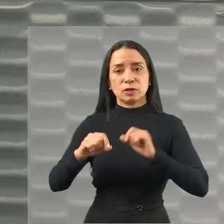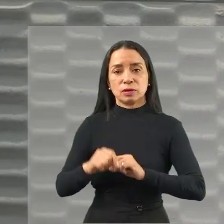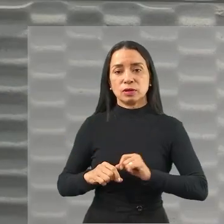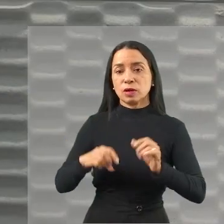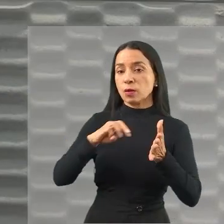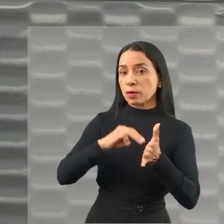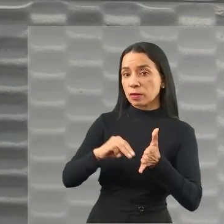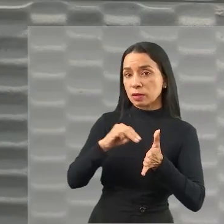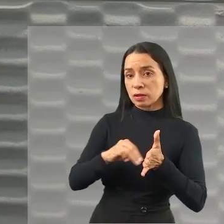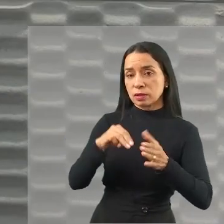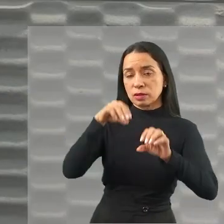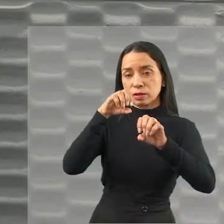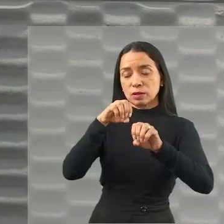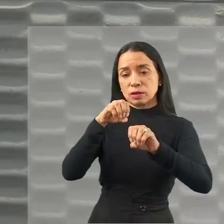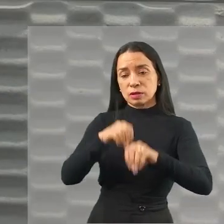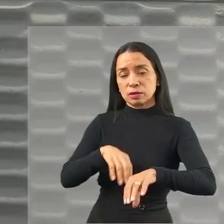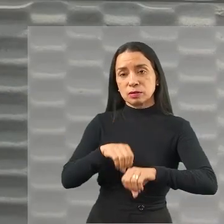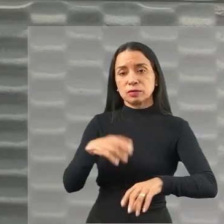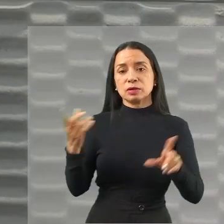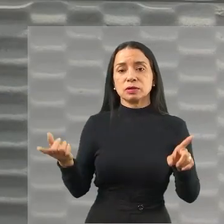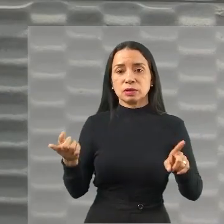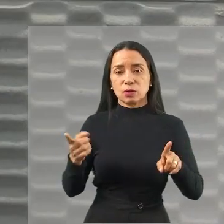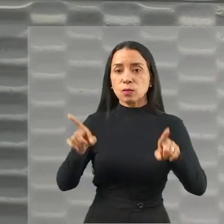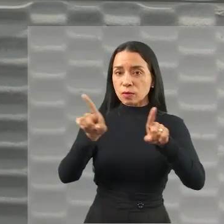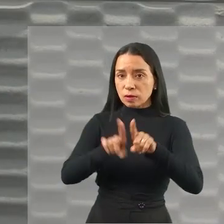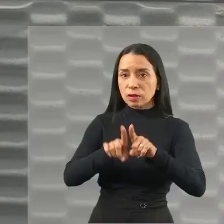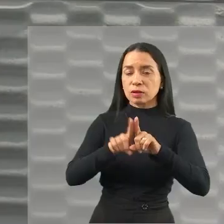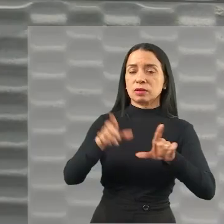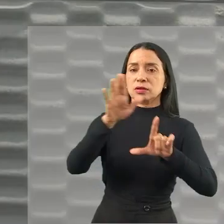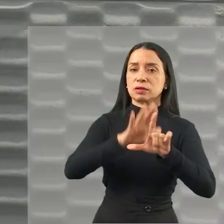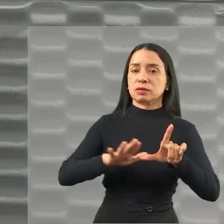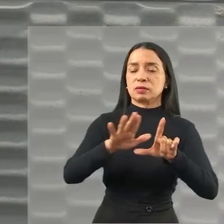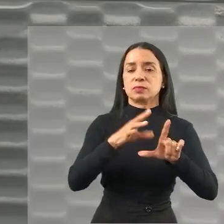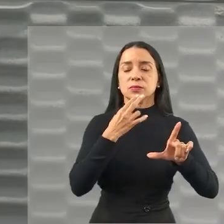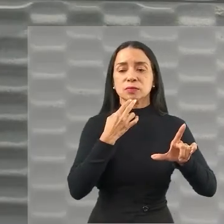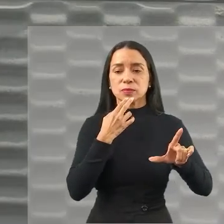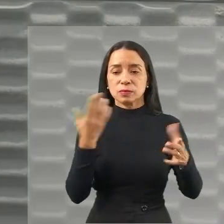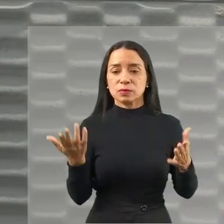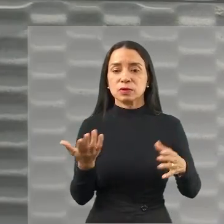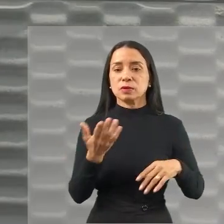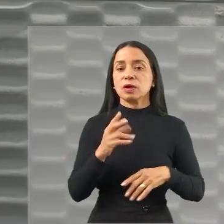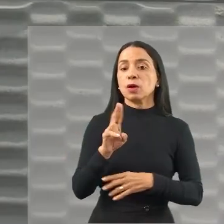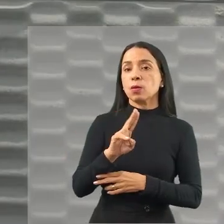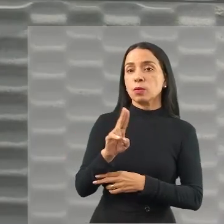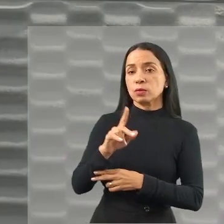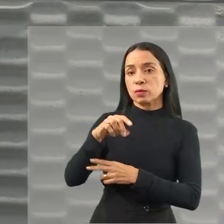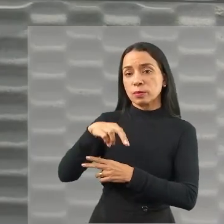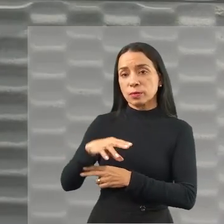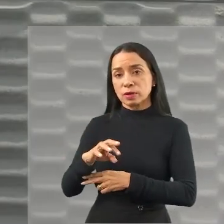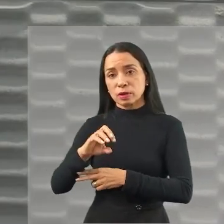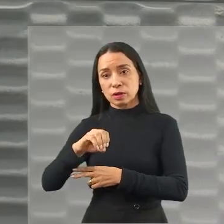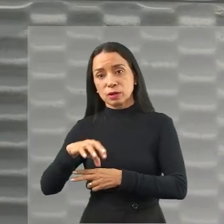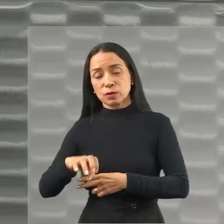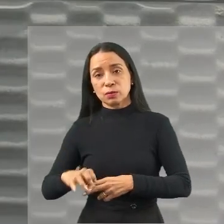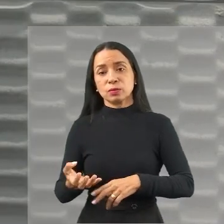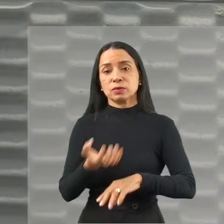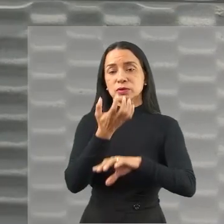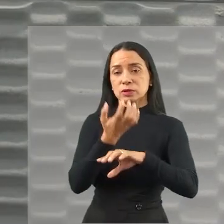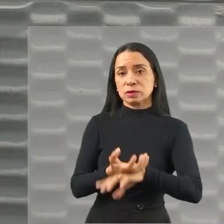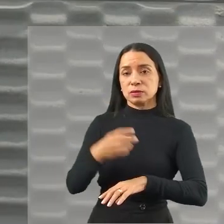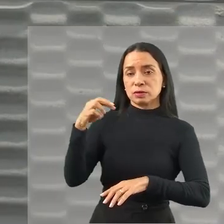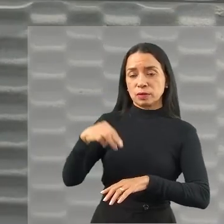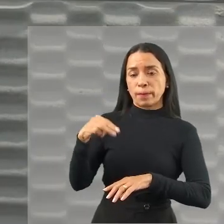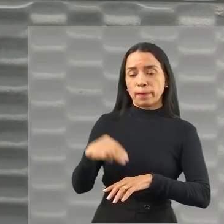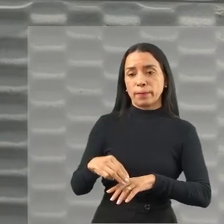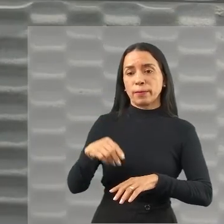Estado de Educação e a plataforma Gonçalves Dias. Eu me chamo Maroni Beckman, serei o seu professor de matemática nesse